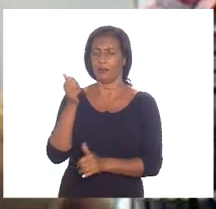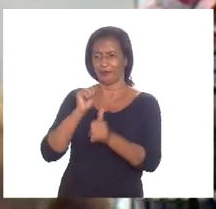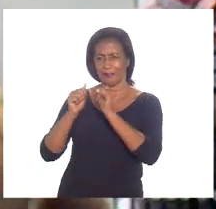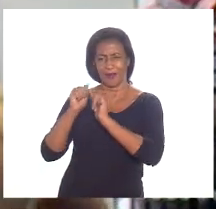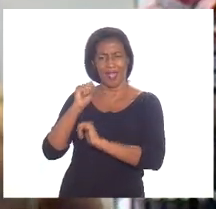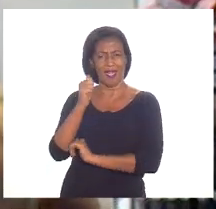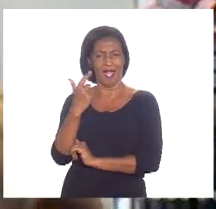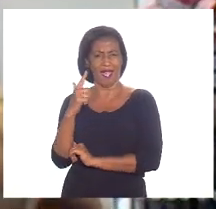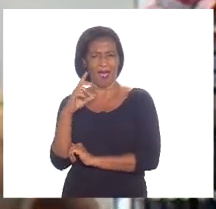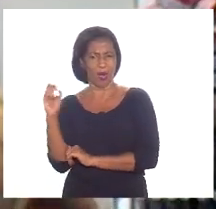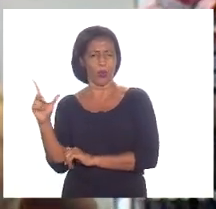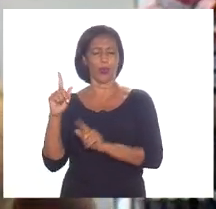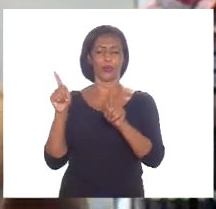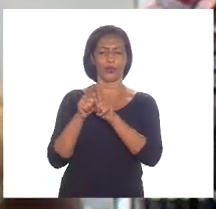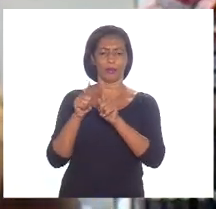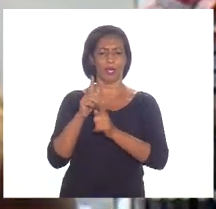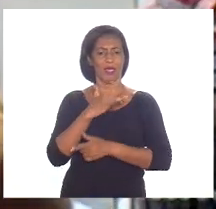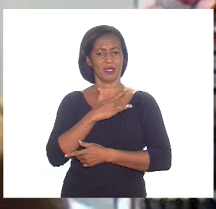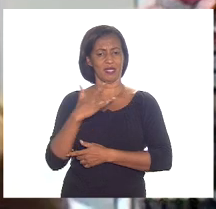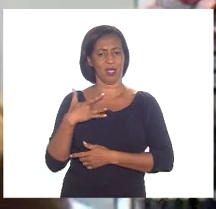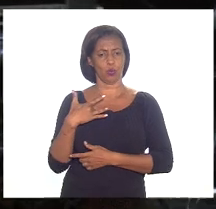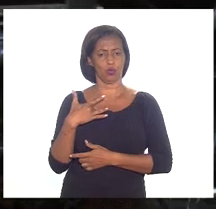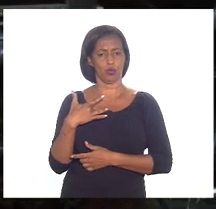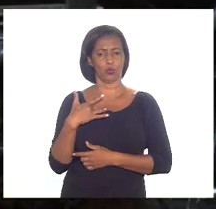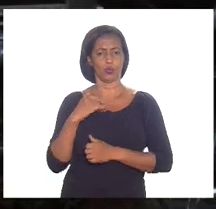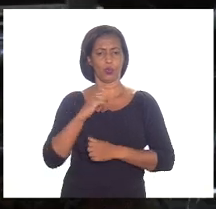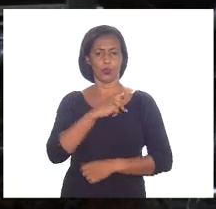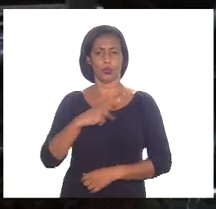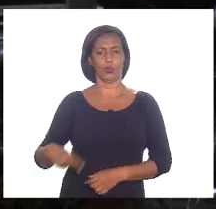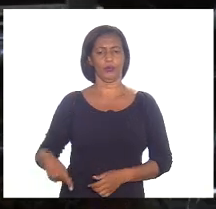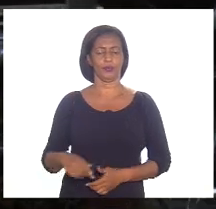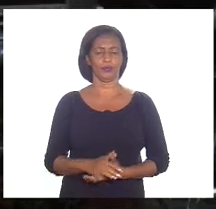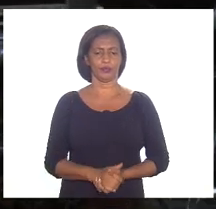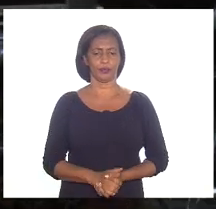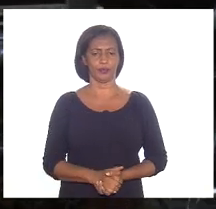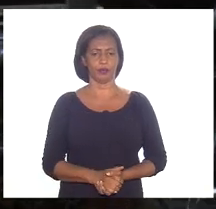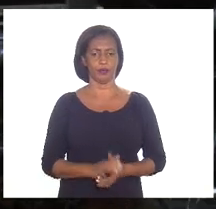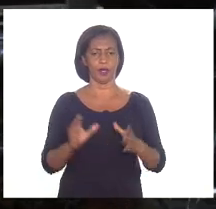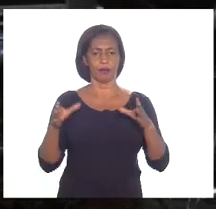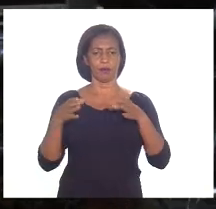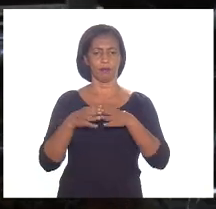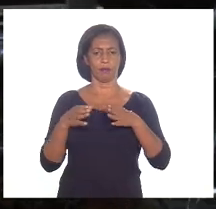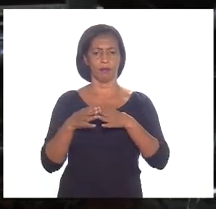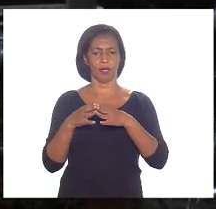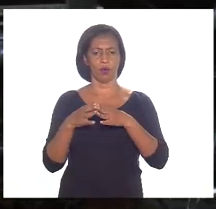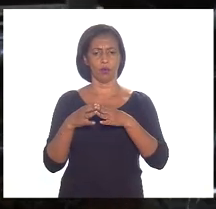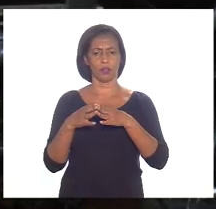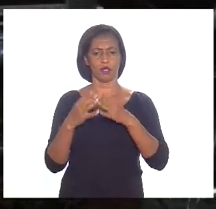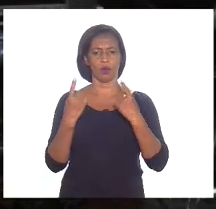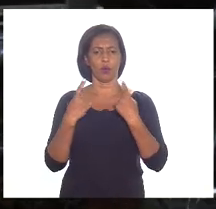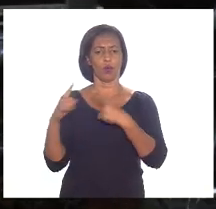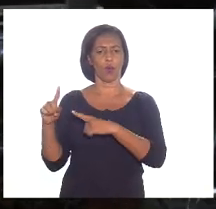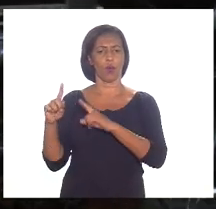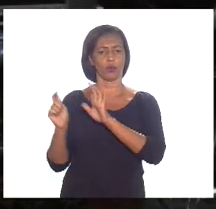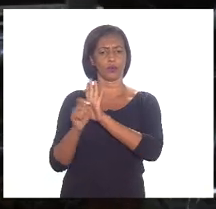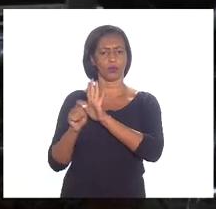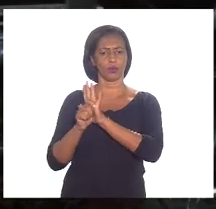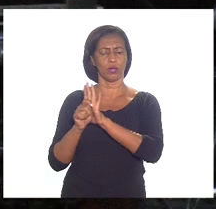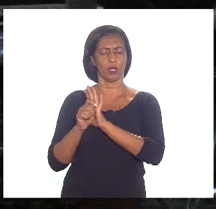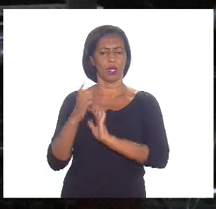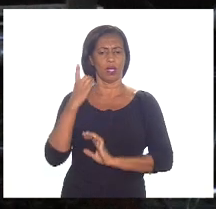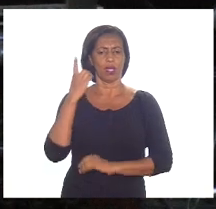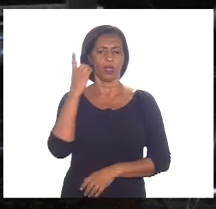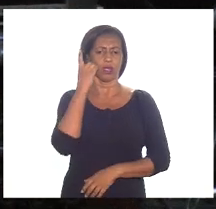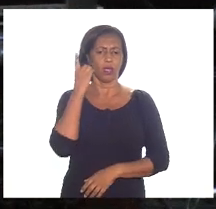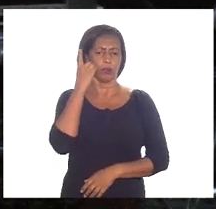pedagógica e de saúde pública Ok pela comissão de prevenção ao uso de drogas e dependentes químicos em geral o deputado